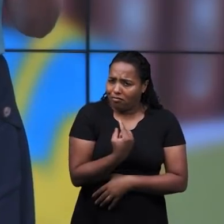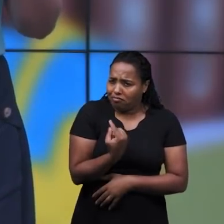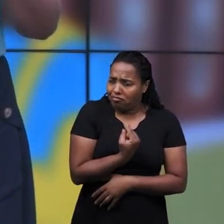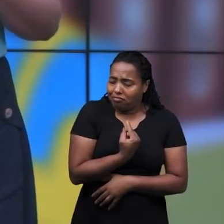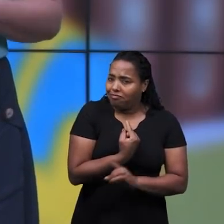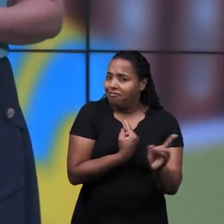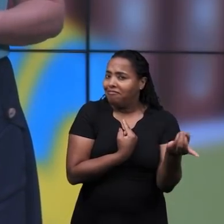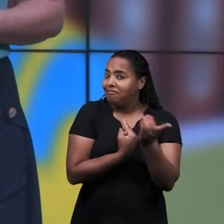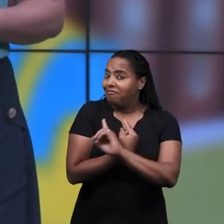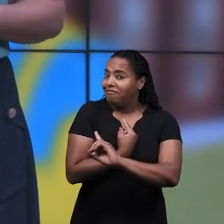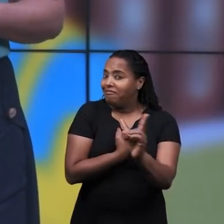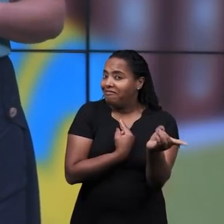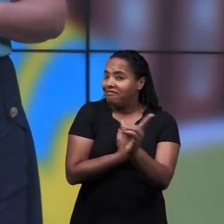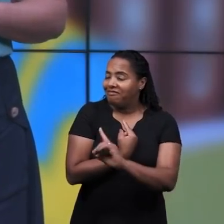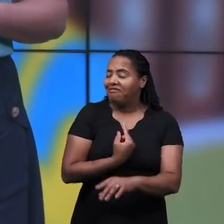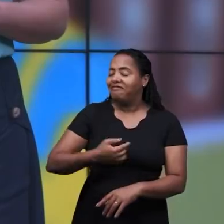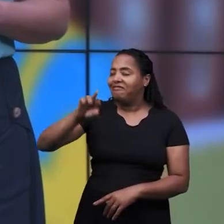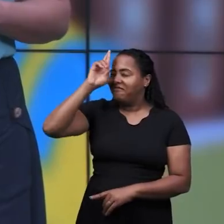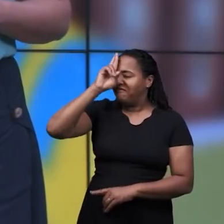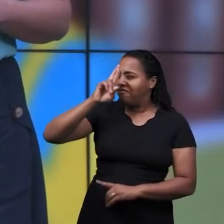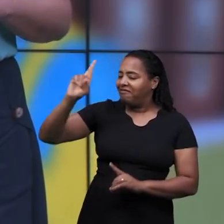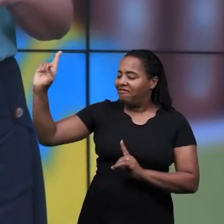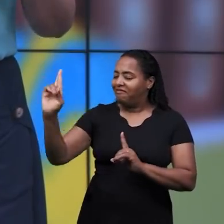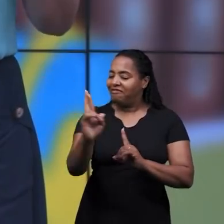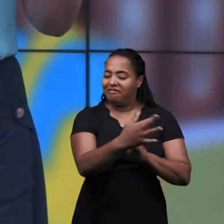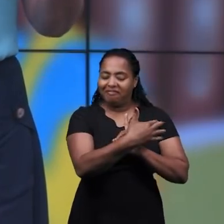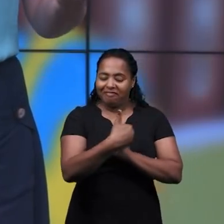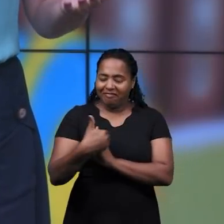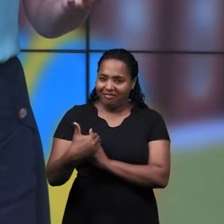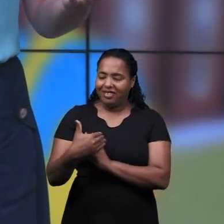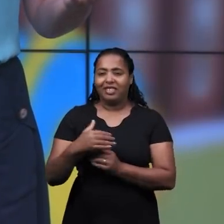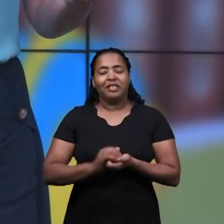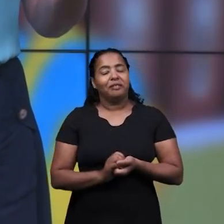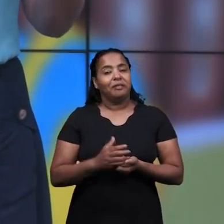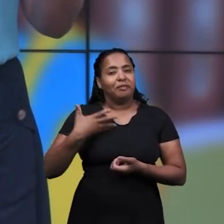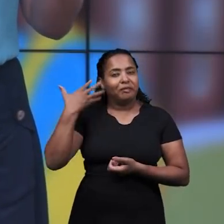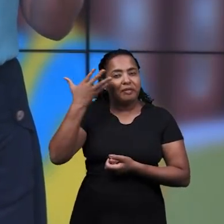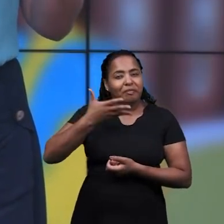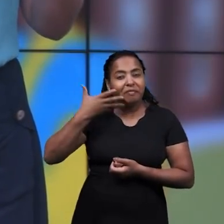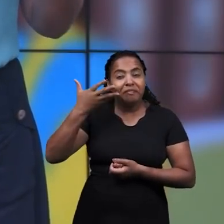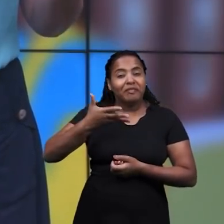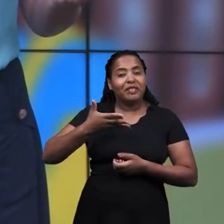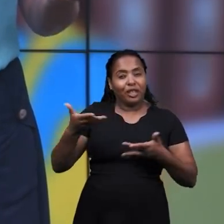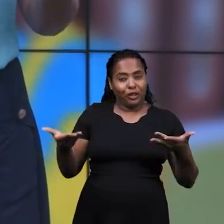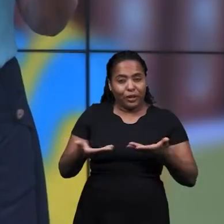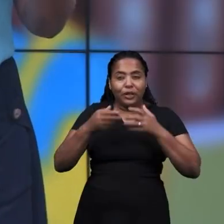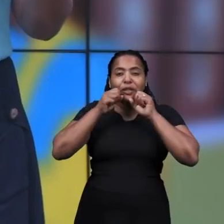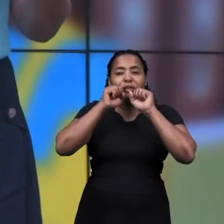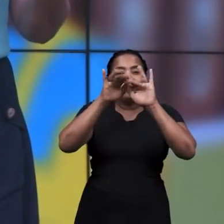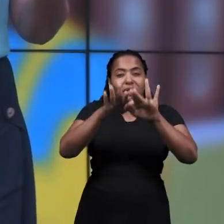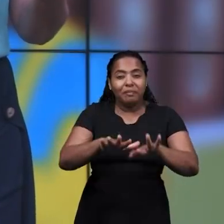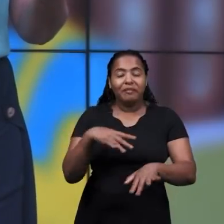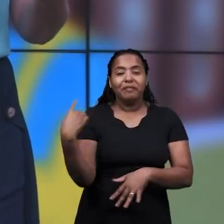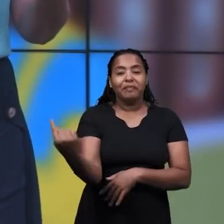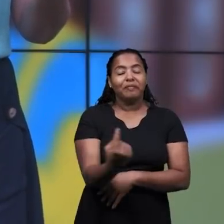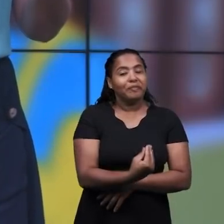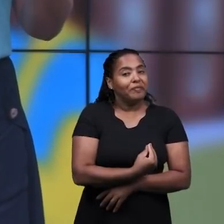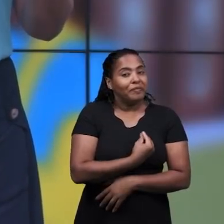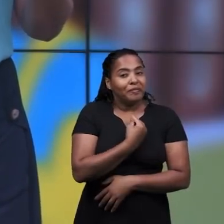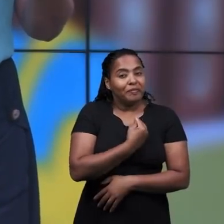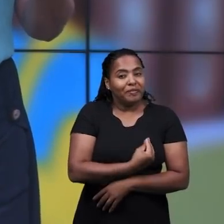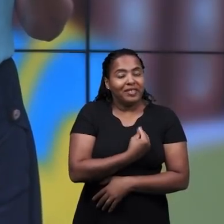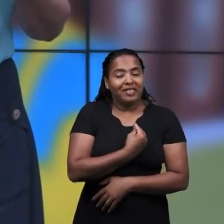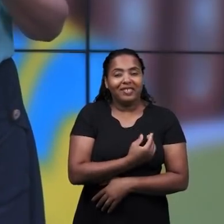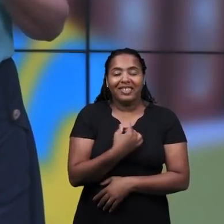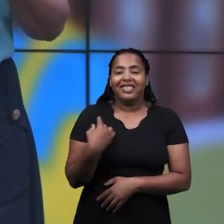sozinhos, mas o Senhor tem nos guardado. Que essa palavra seja uma bênção para o nosso coração e